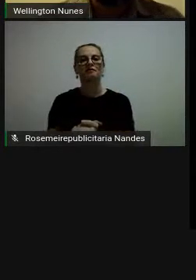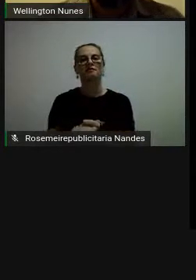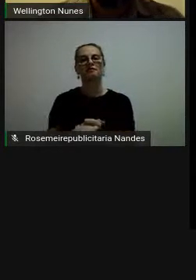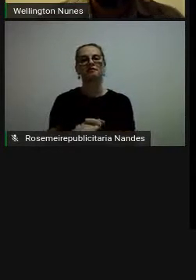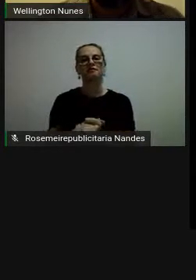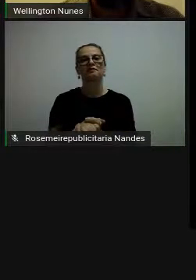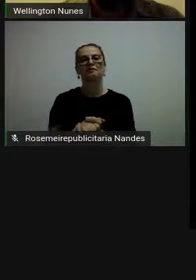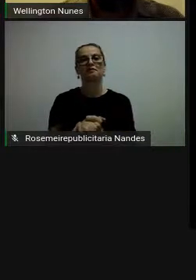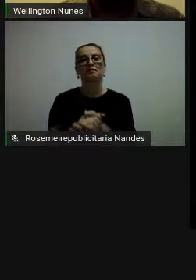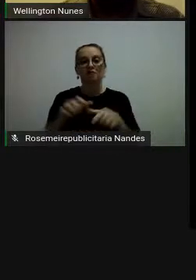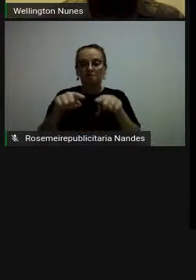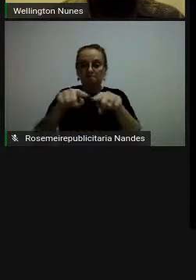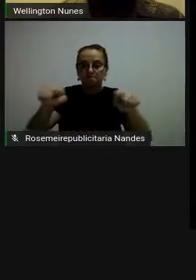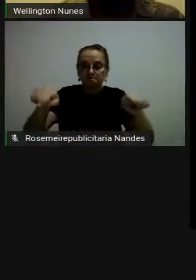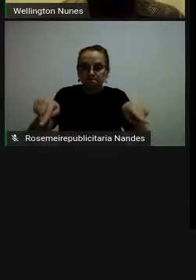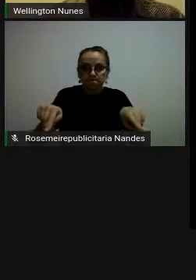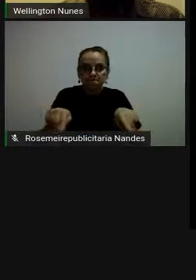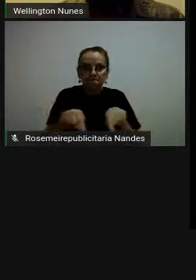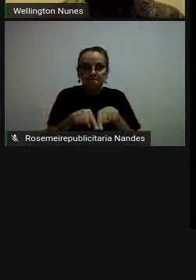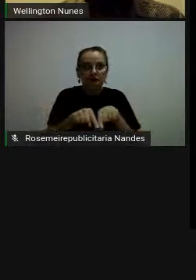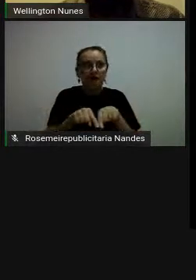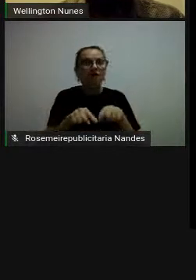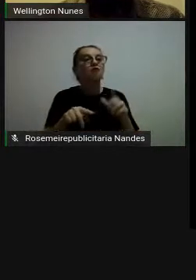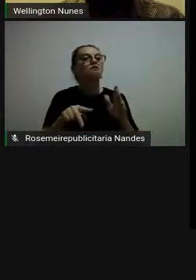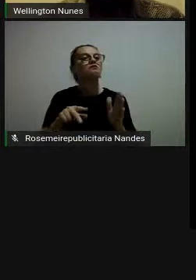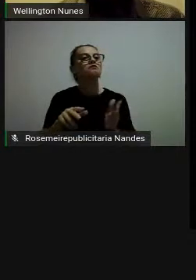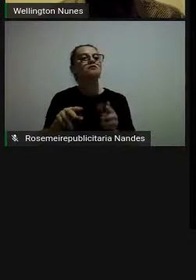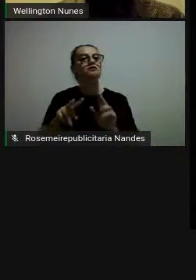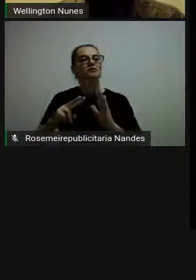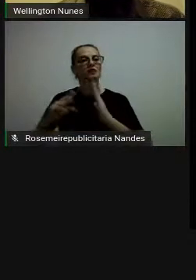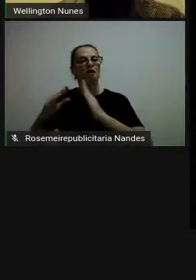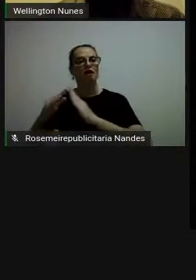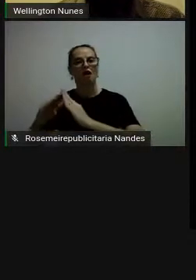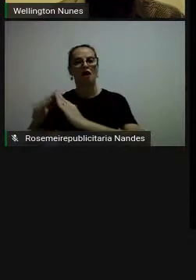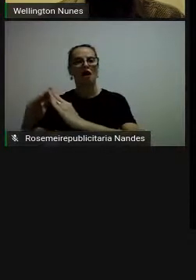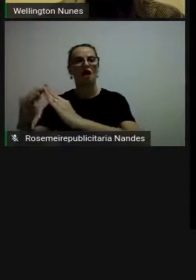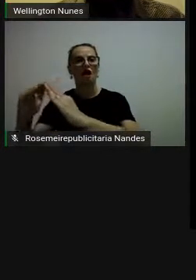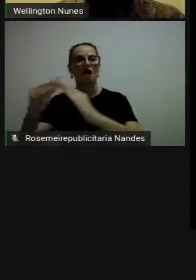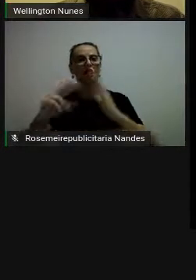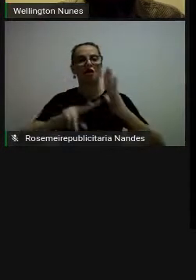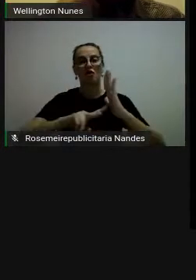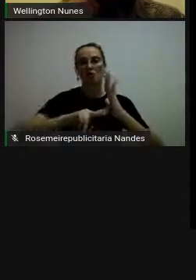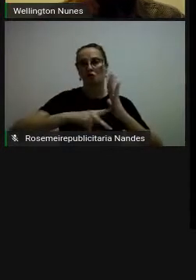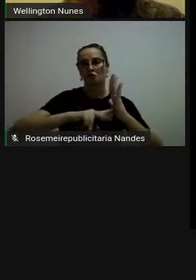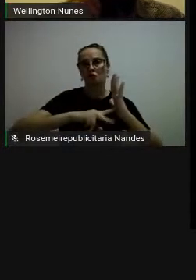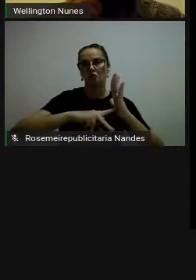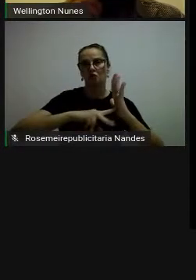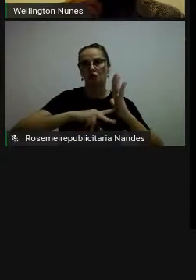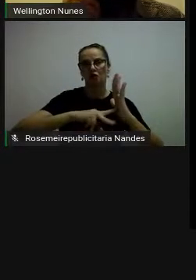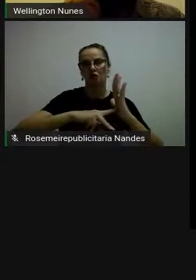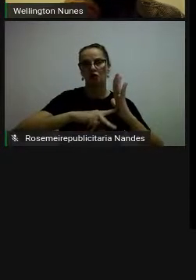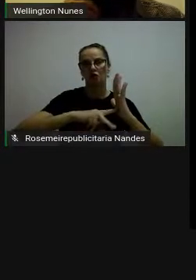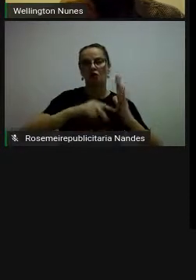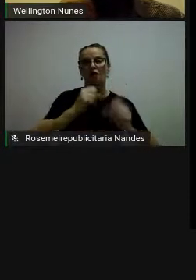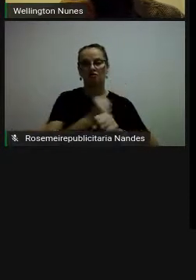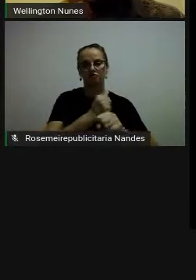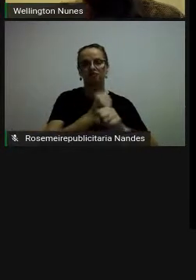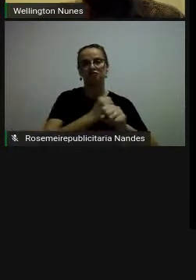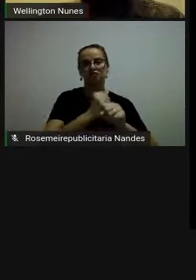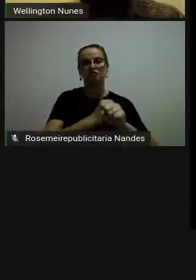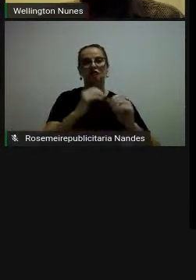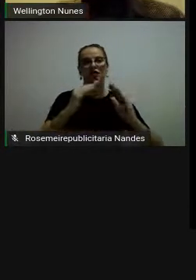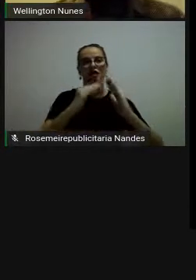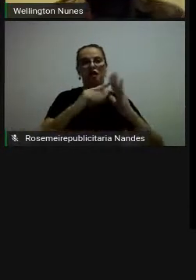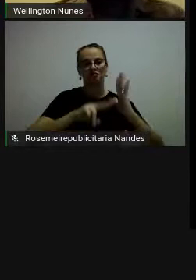área irregular. Não sei se está muito visível aí, mas essa cor lilás, cor roxa aí, é a chamada